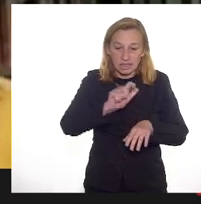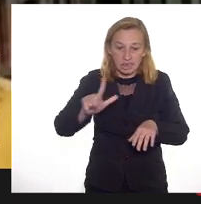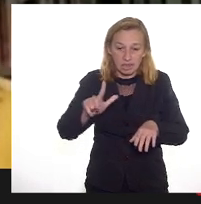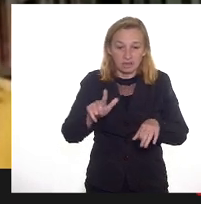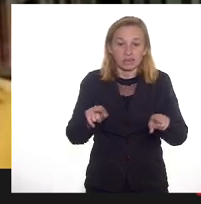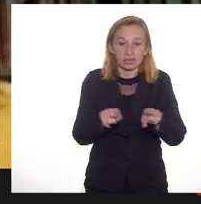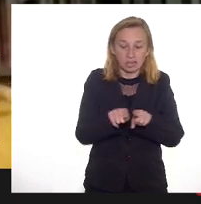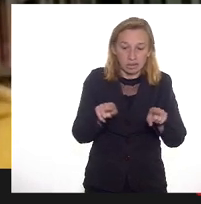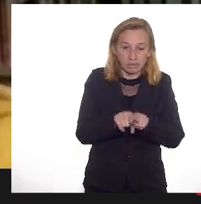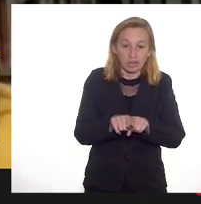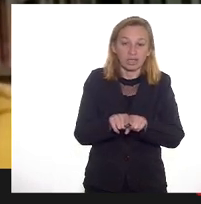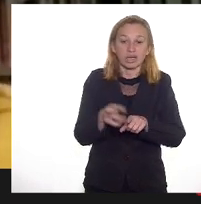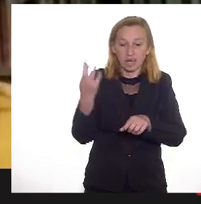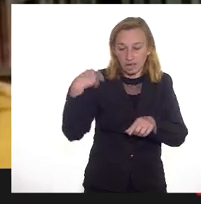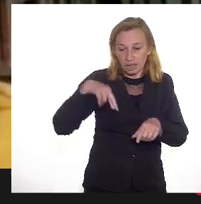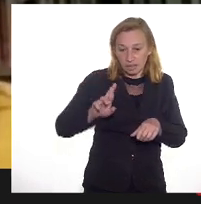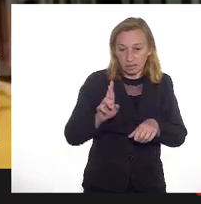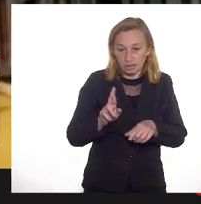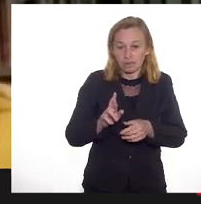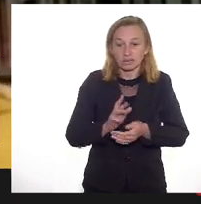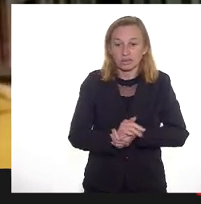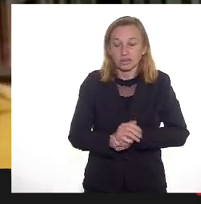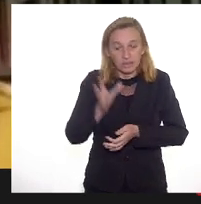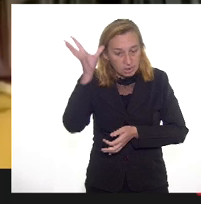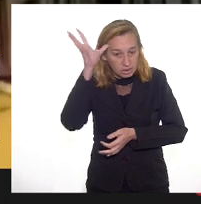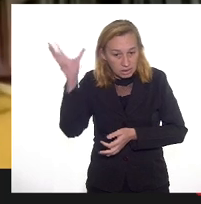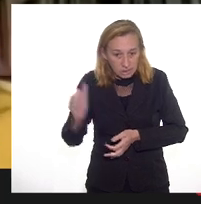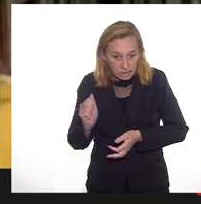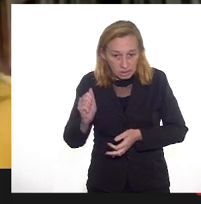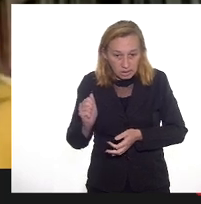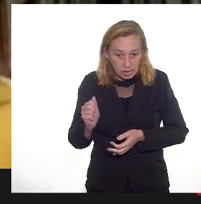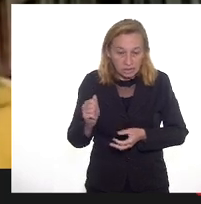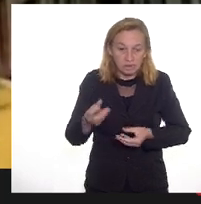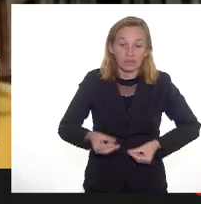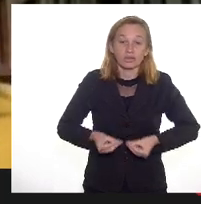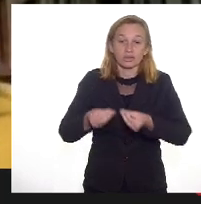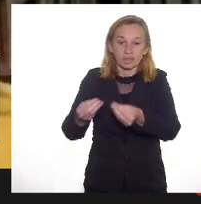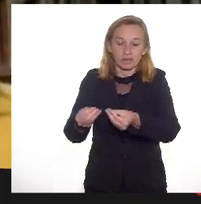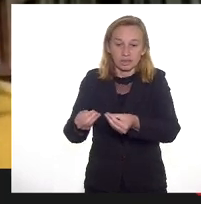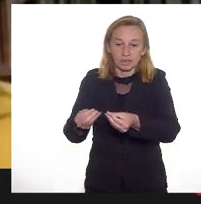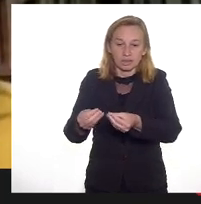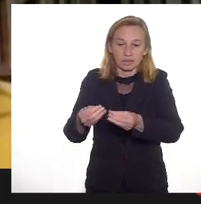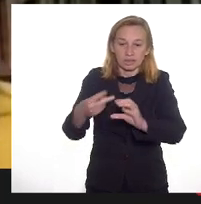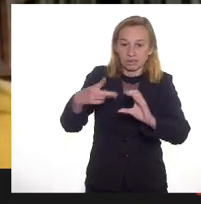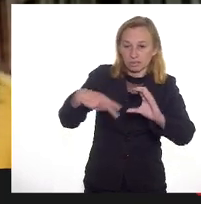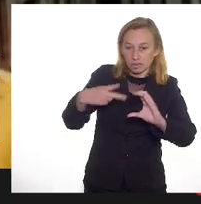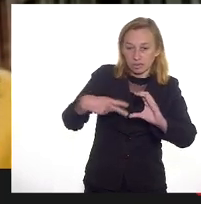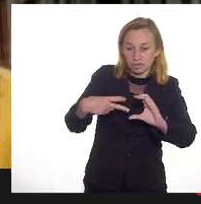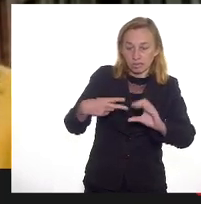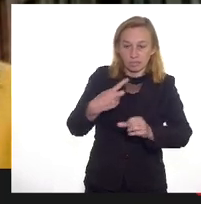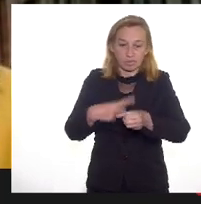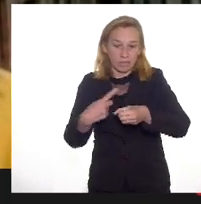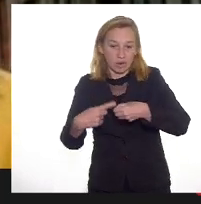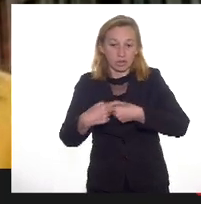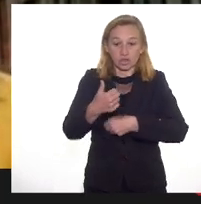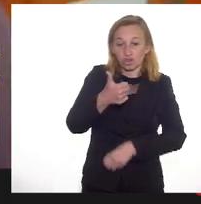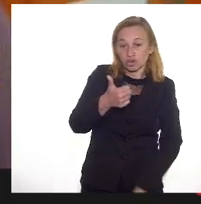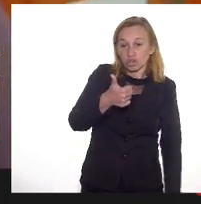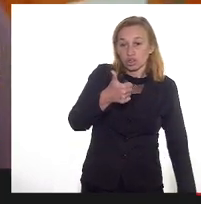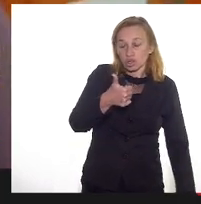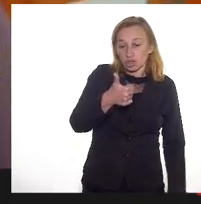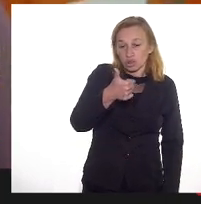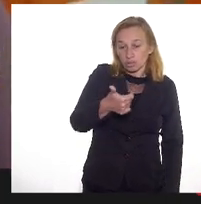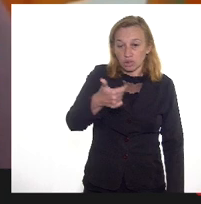dessa religiosidade de matrizes africanas e que foi entregue à Câmara em 2015.